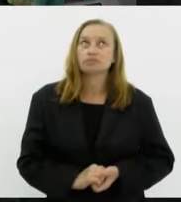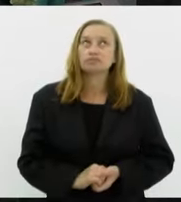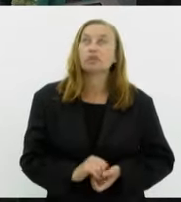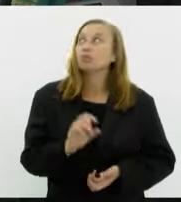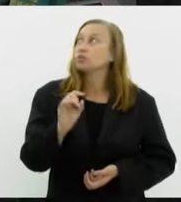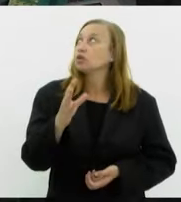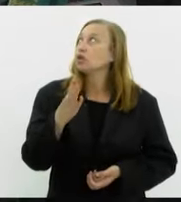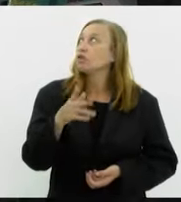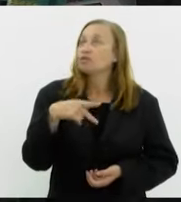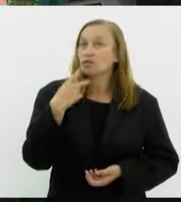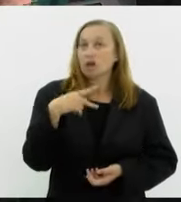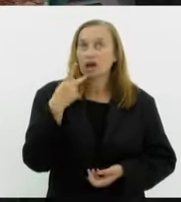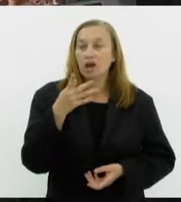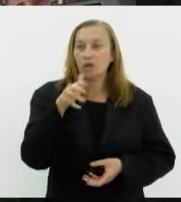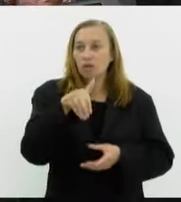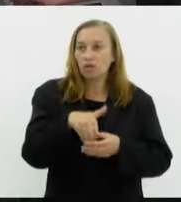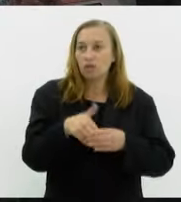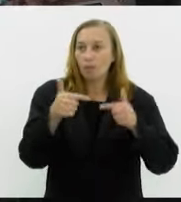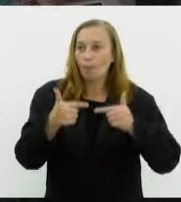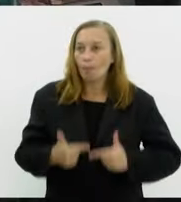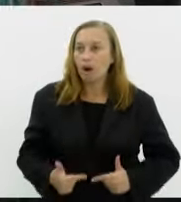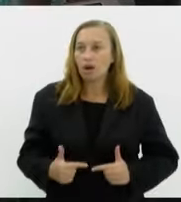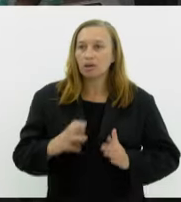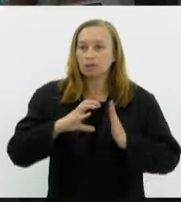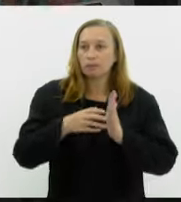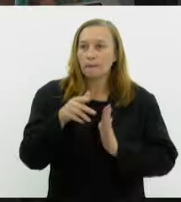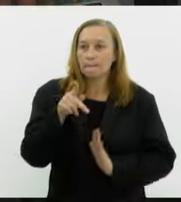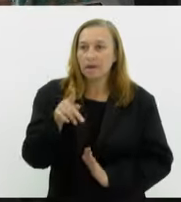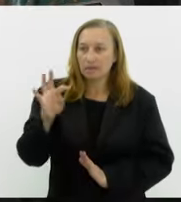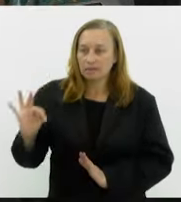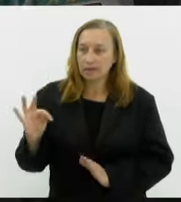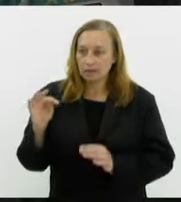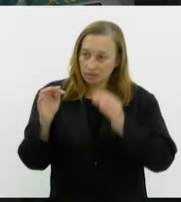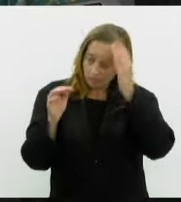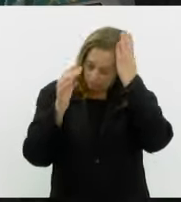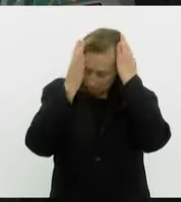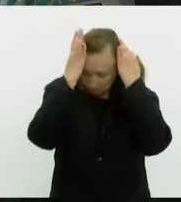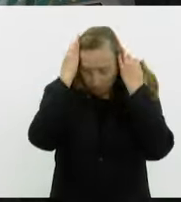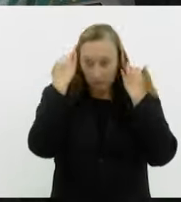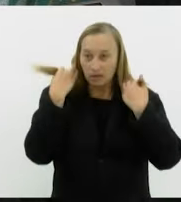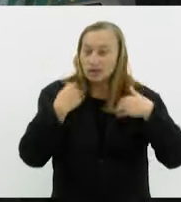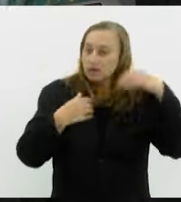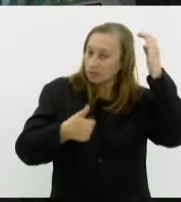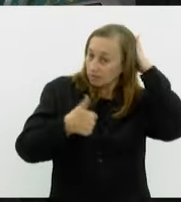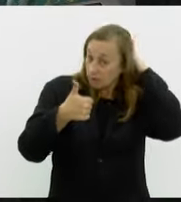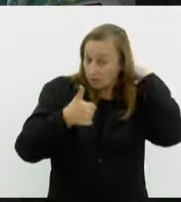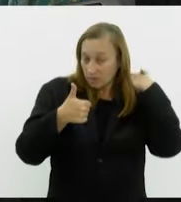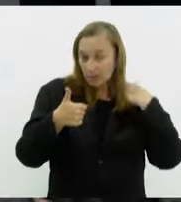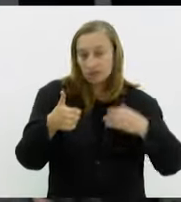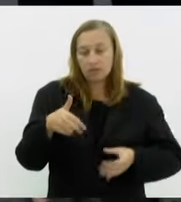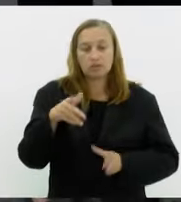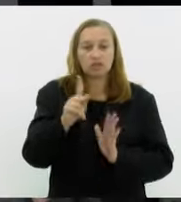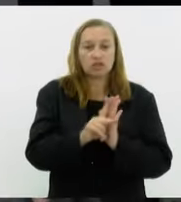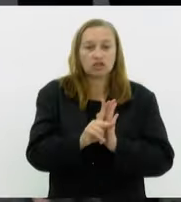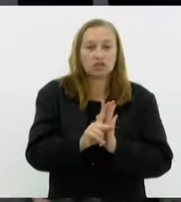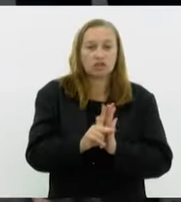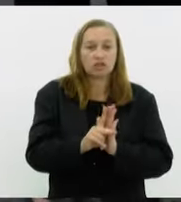o voto de abstenção da bancada do PT no primeiro projeto da pauta 5823.